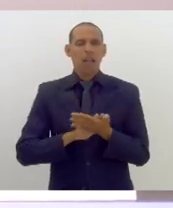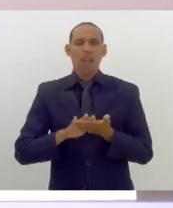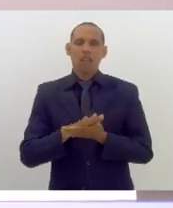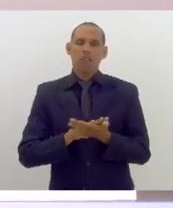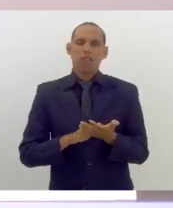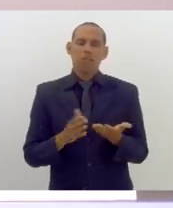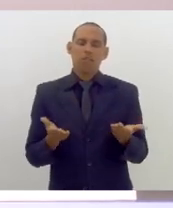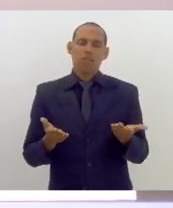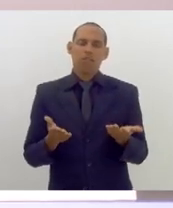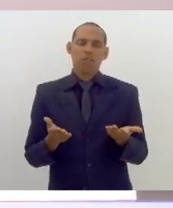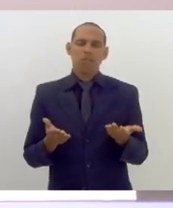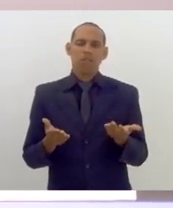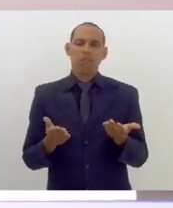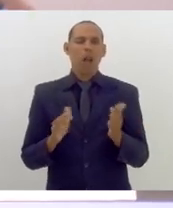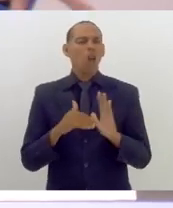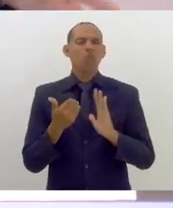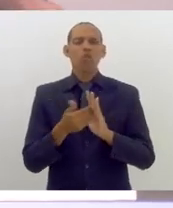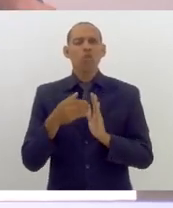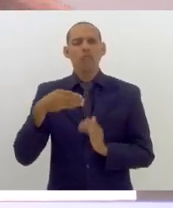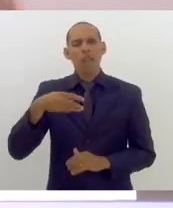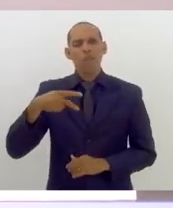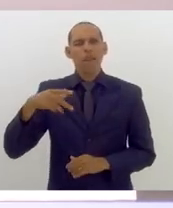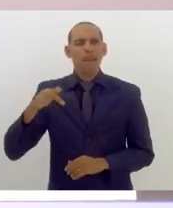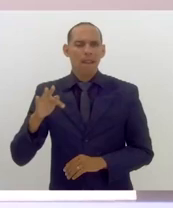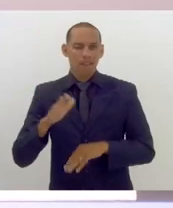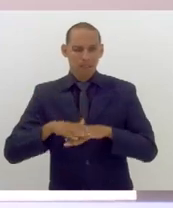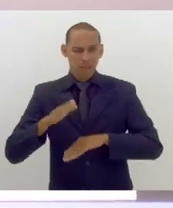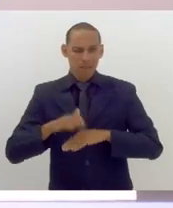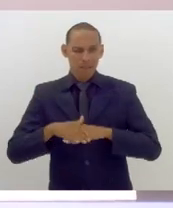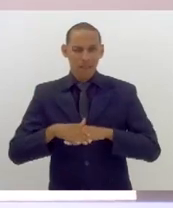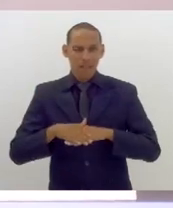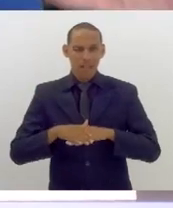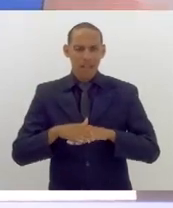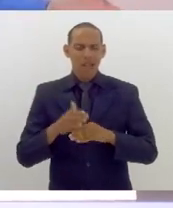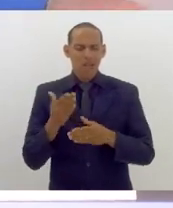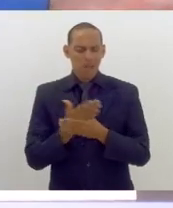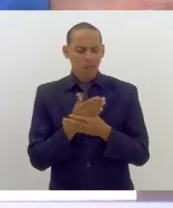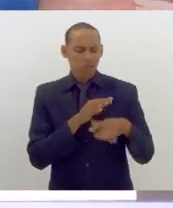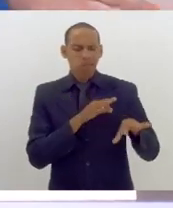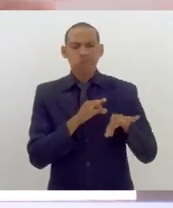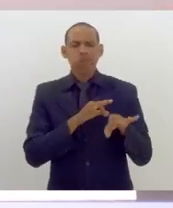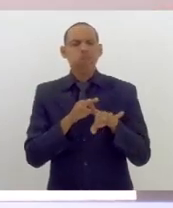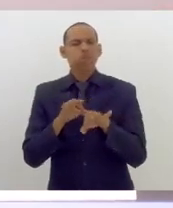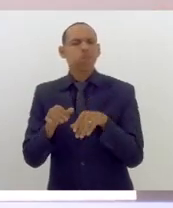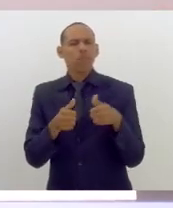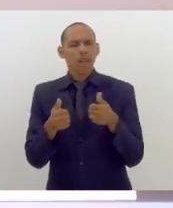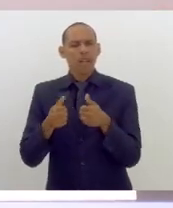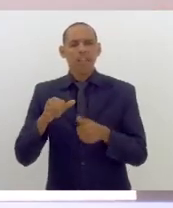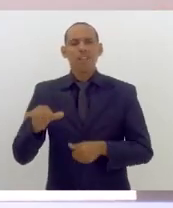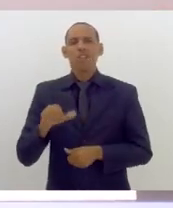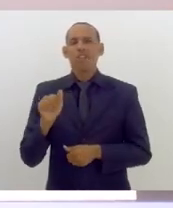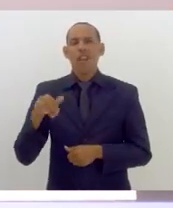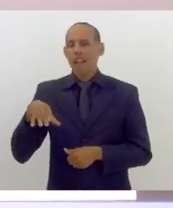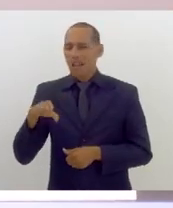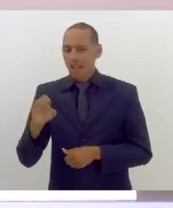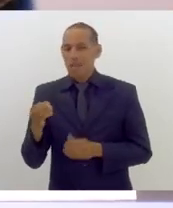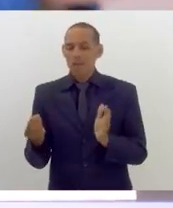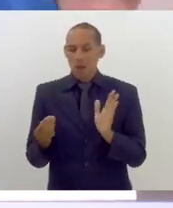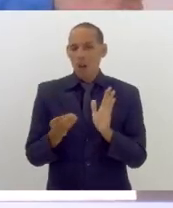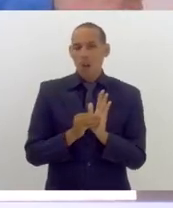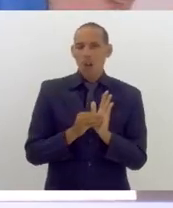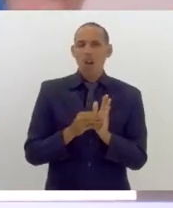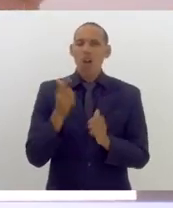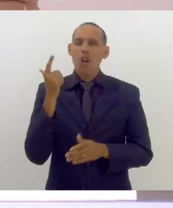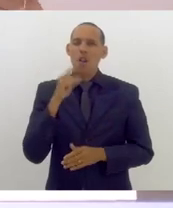recursos tudo aquilo que foi feito pelo Ministério Federal foi uma peça bem elaborada pelo Jaime que dê entrada e conseguiu